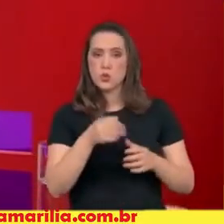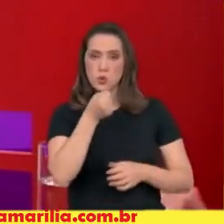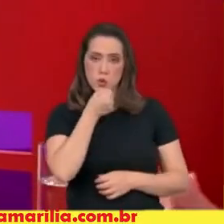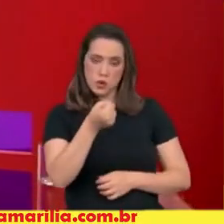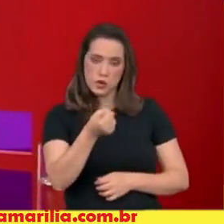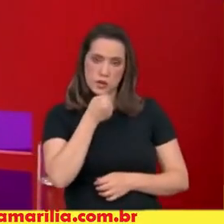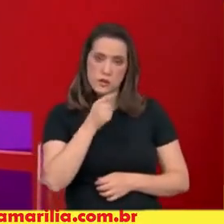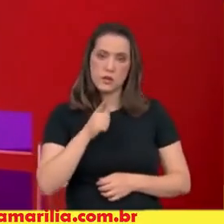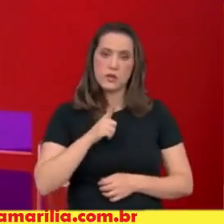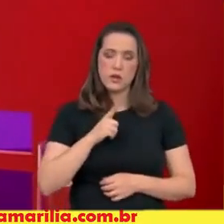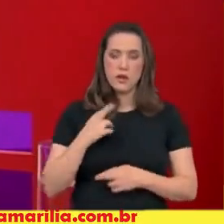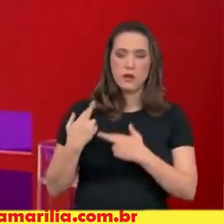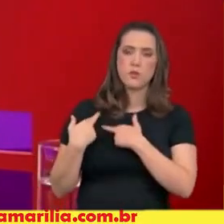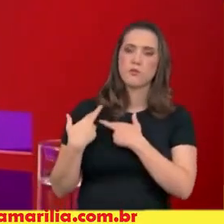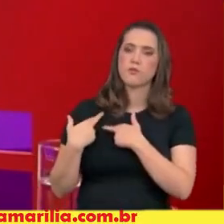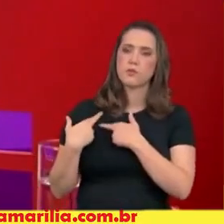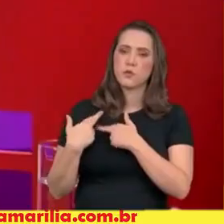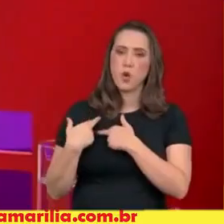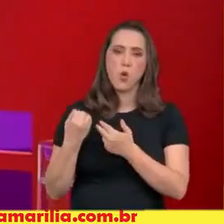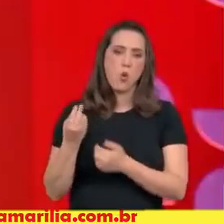tem a culpa por